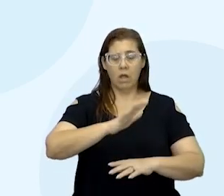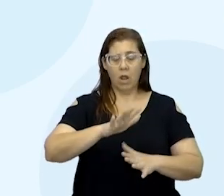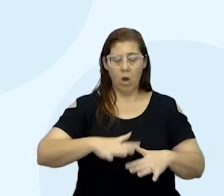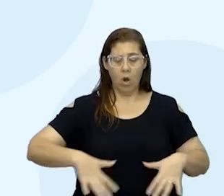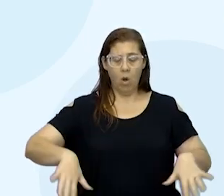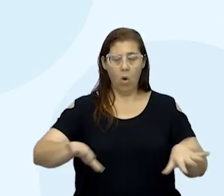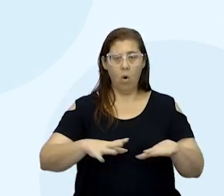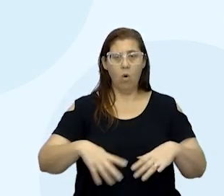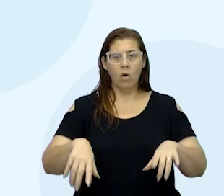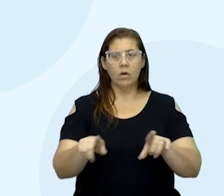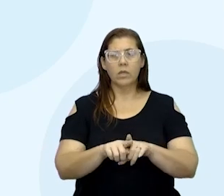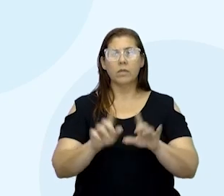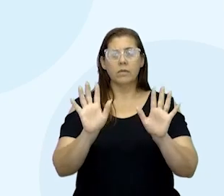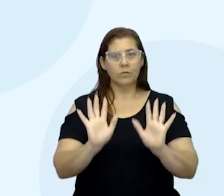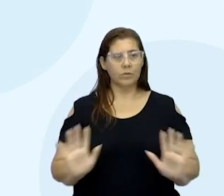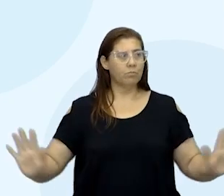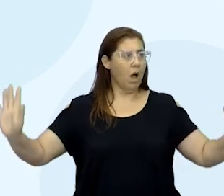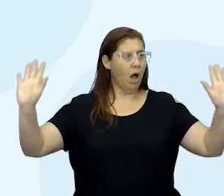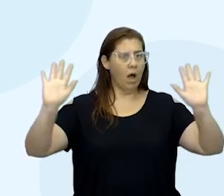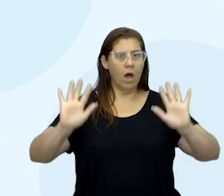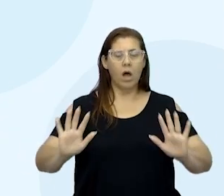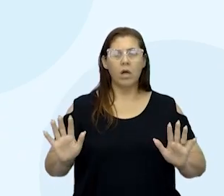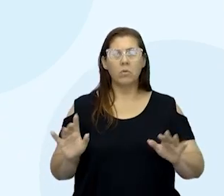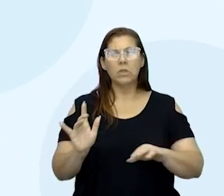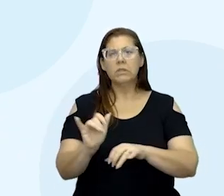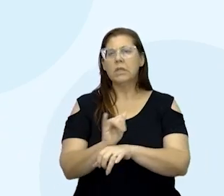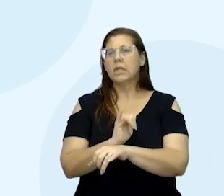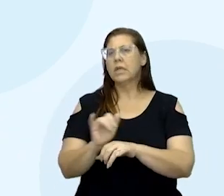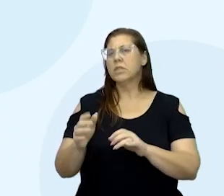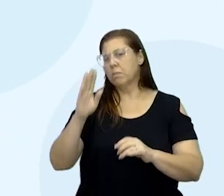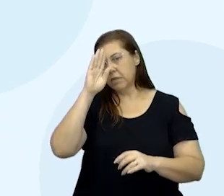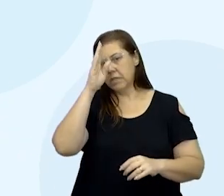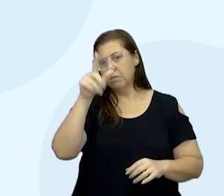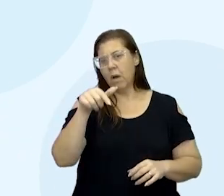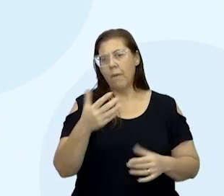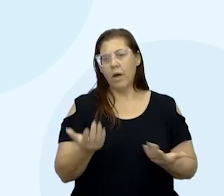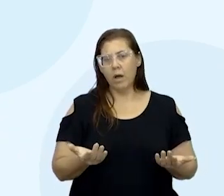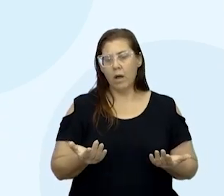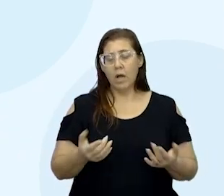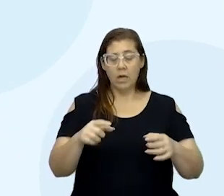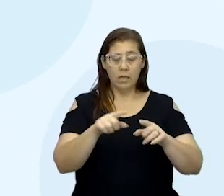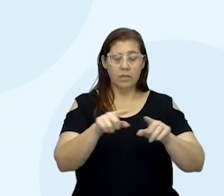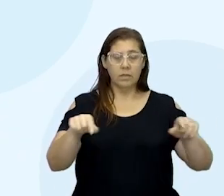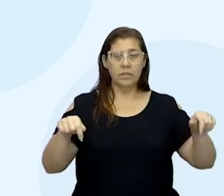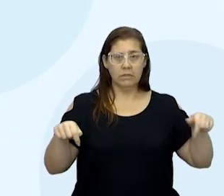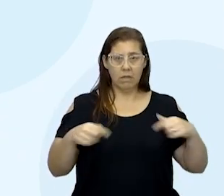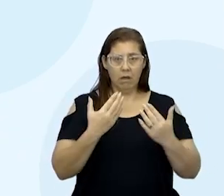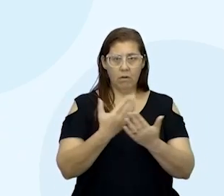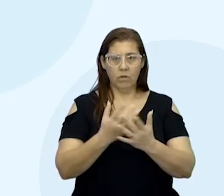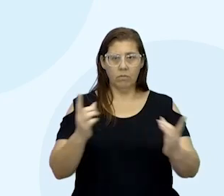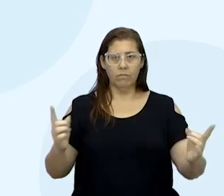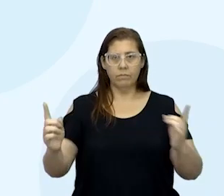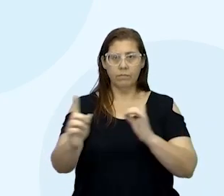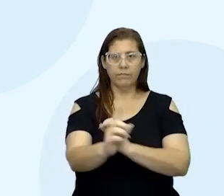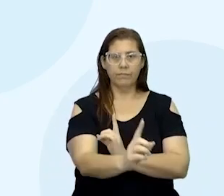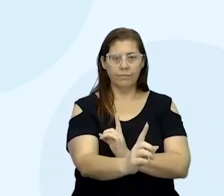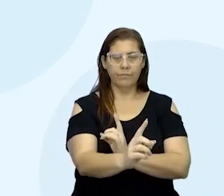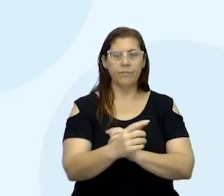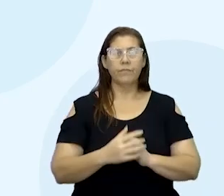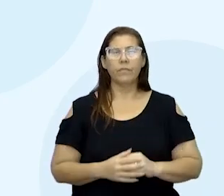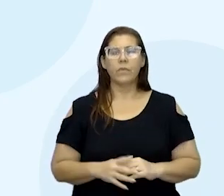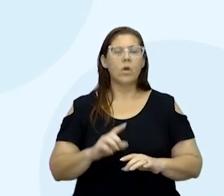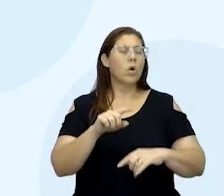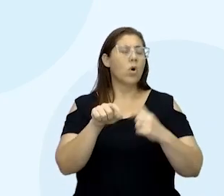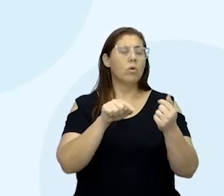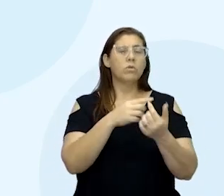território e no espaço. Qual que é a nossa estratégia principal? É a sala de aula invertida. E quais são